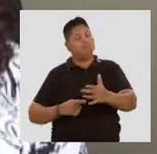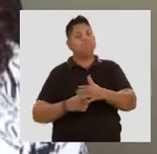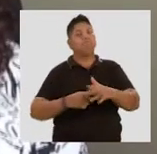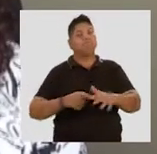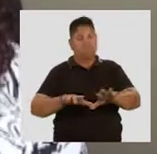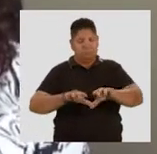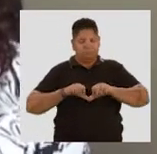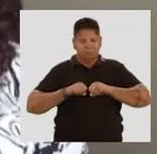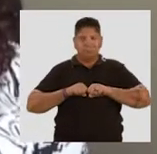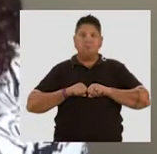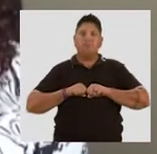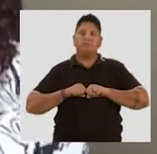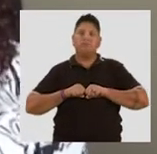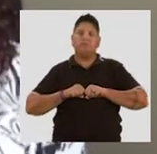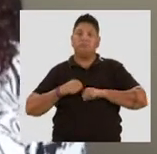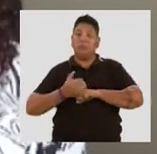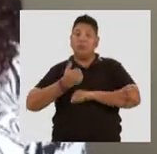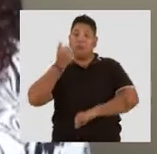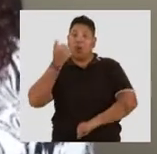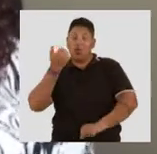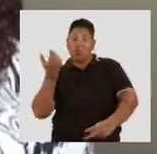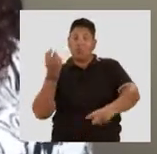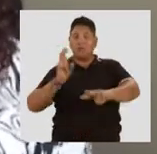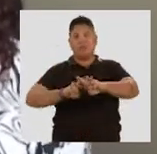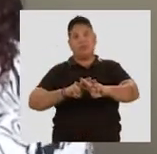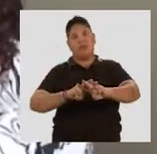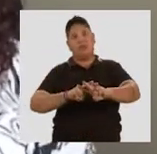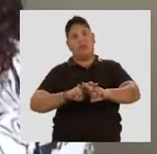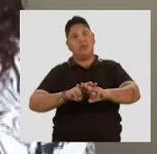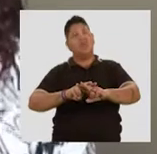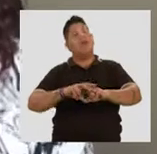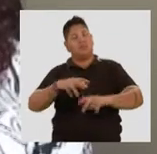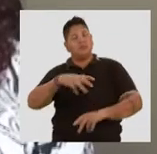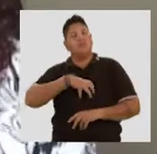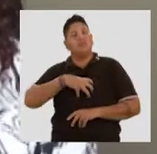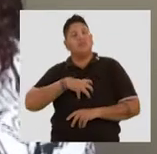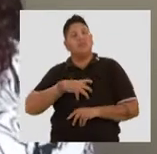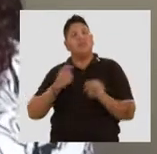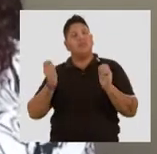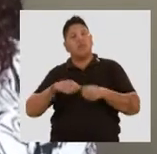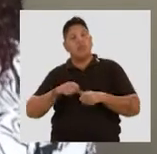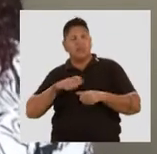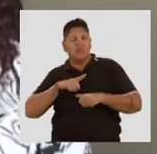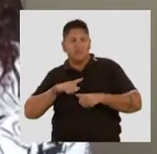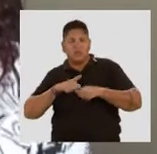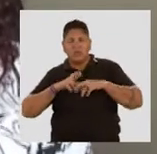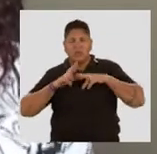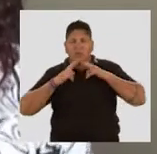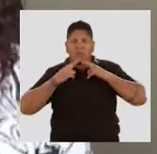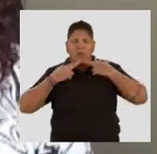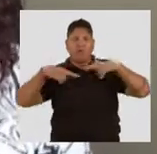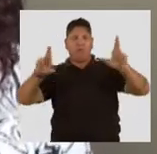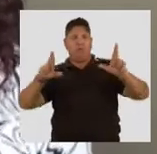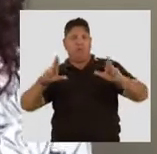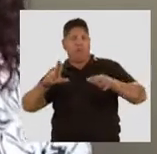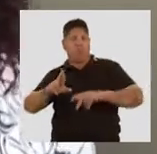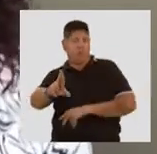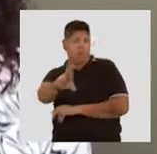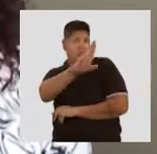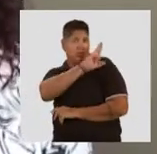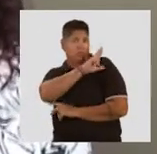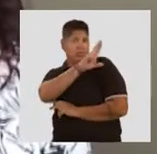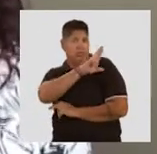essas denúncias, né? Melhor enquadrá-las, de modo que haja a repercussão